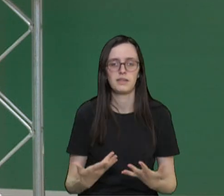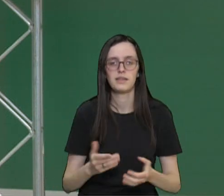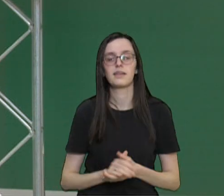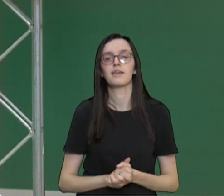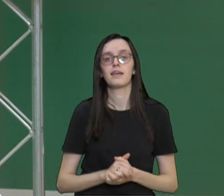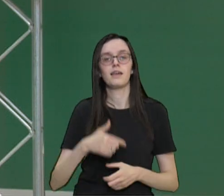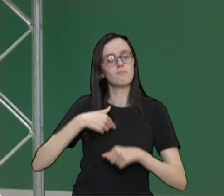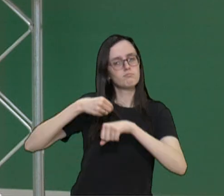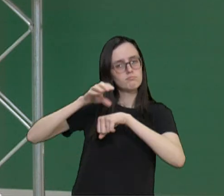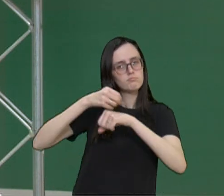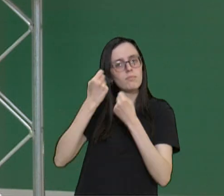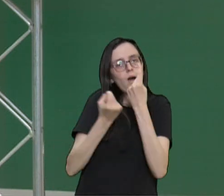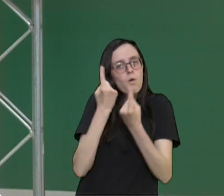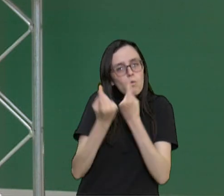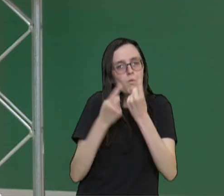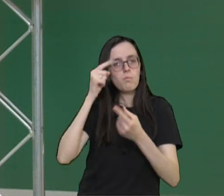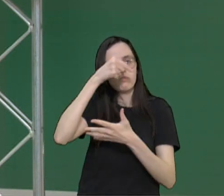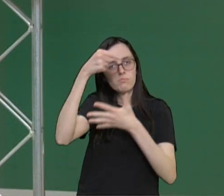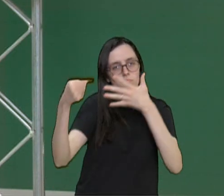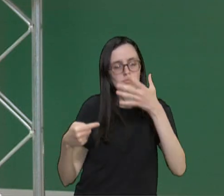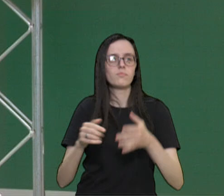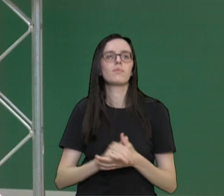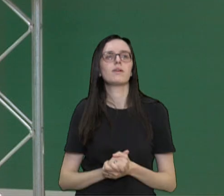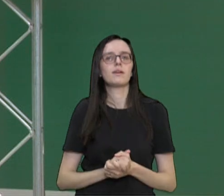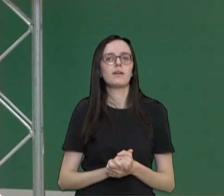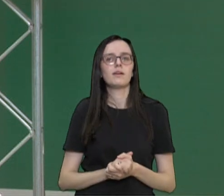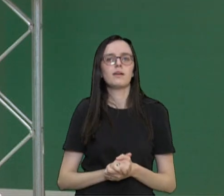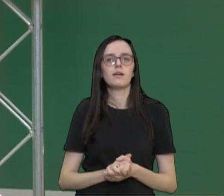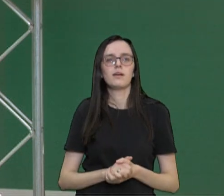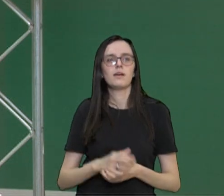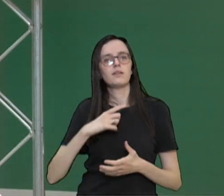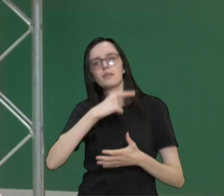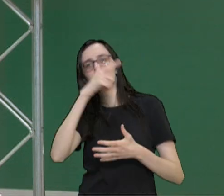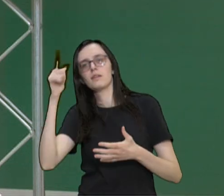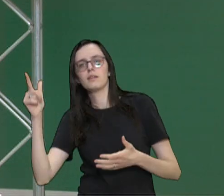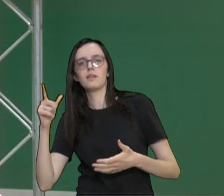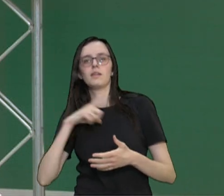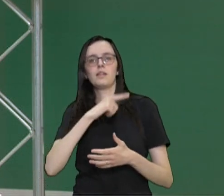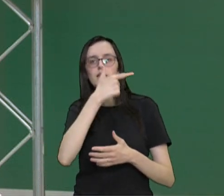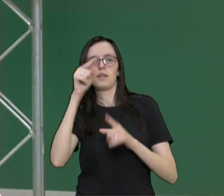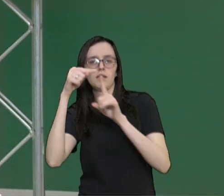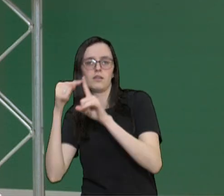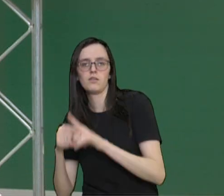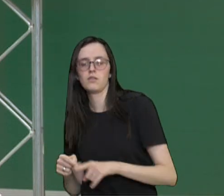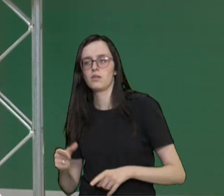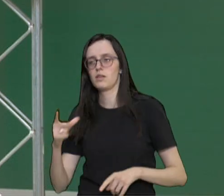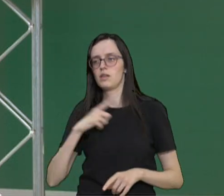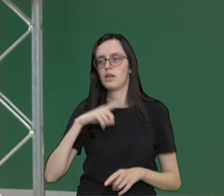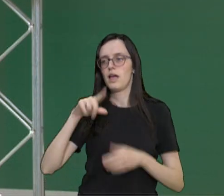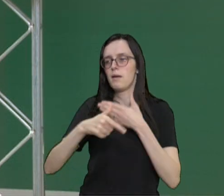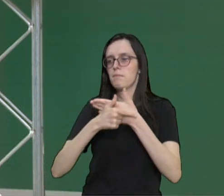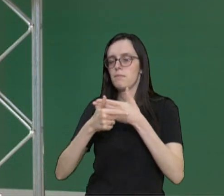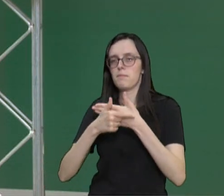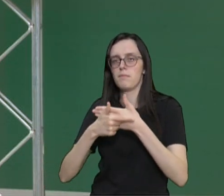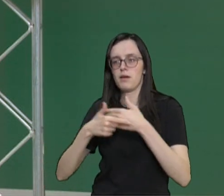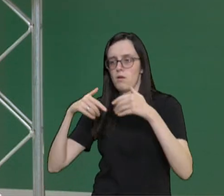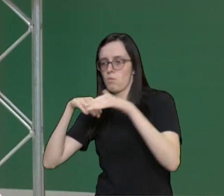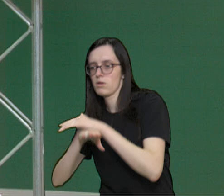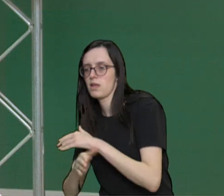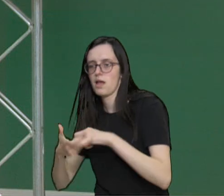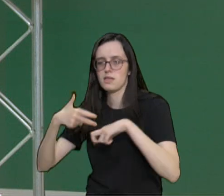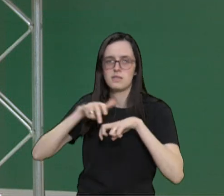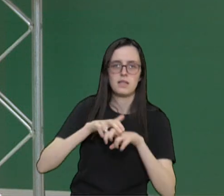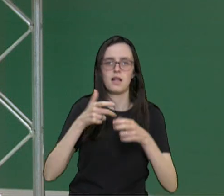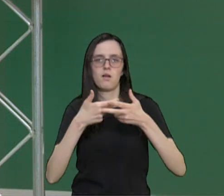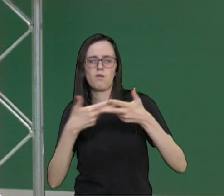vou citar em algumas posições, mas você tem função. A minha arte tem a função para sentar, tem a função para armazenar.